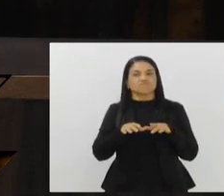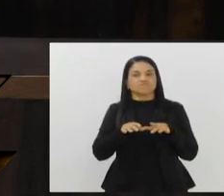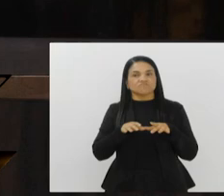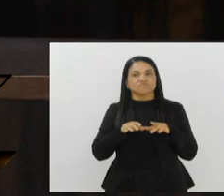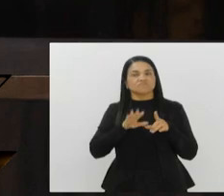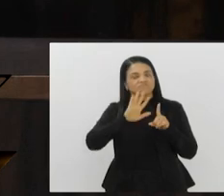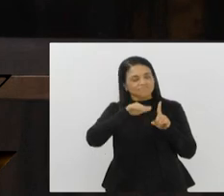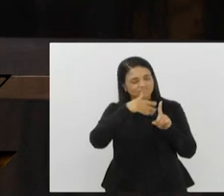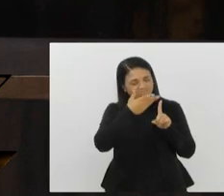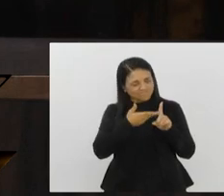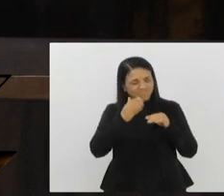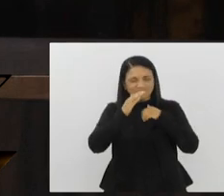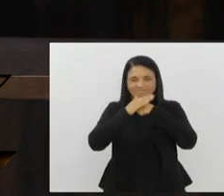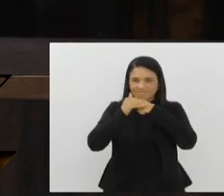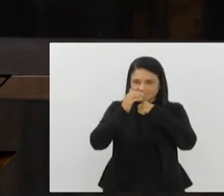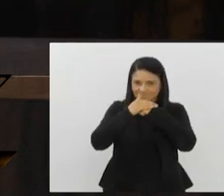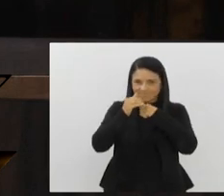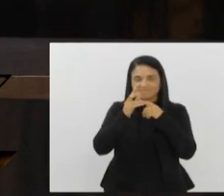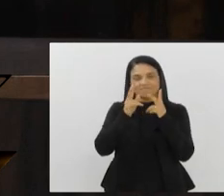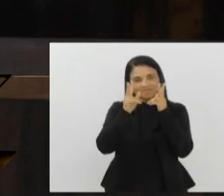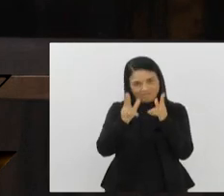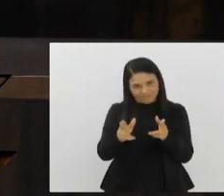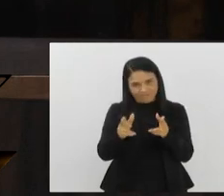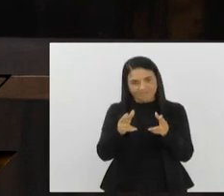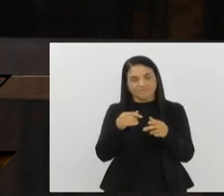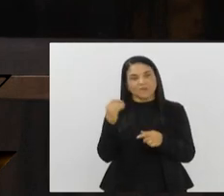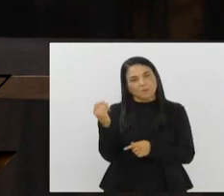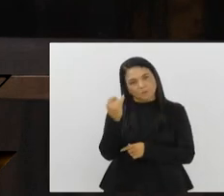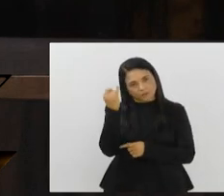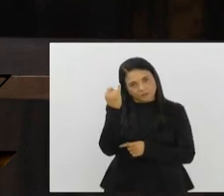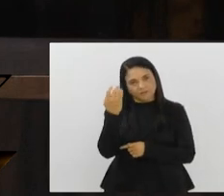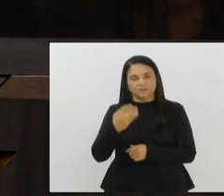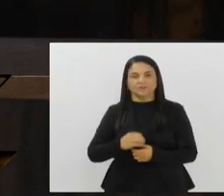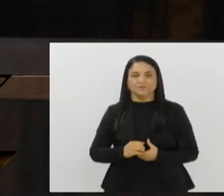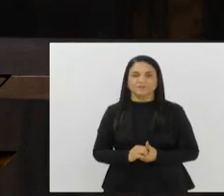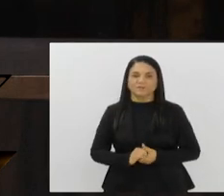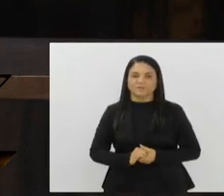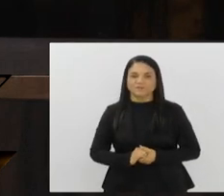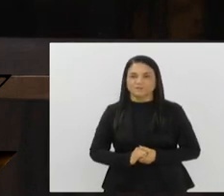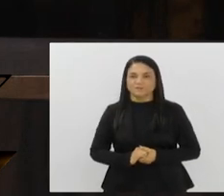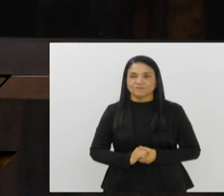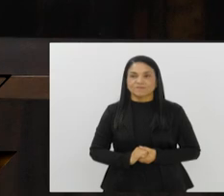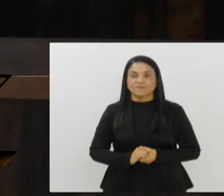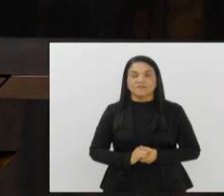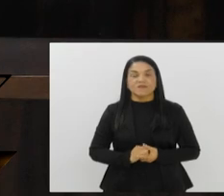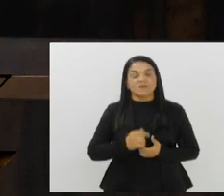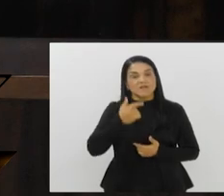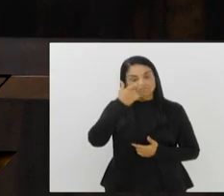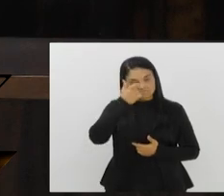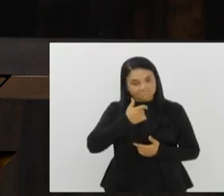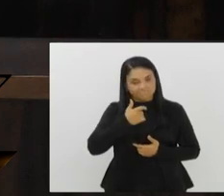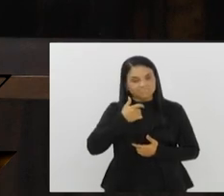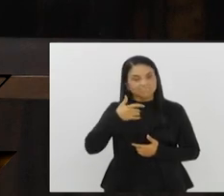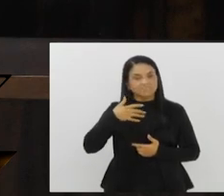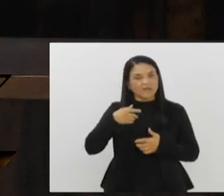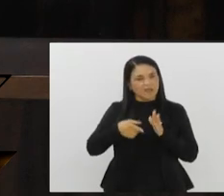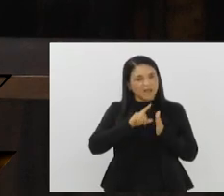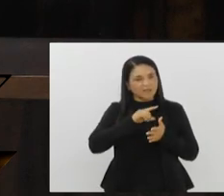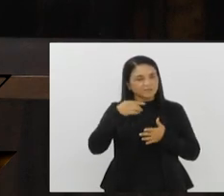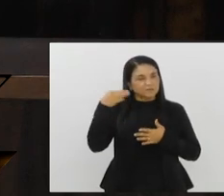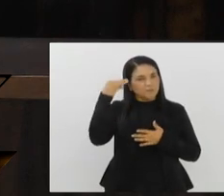acarinhados e homenageados também importante eu falava da memória